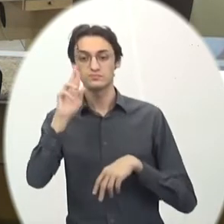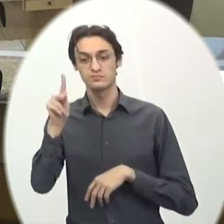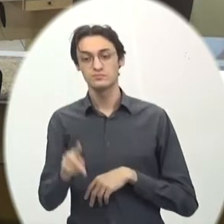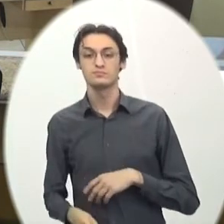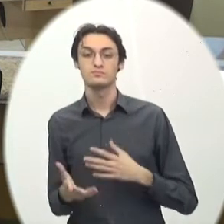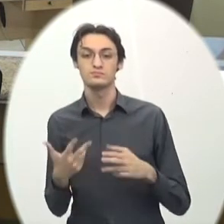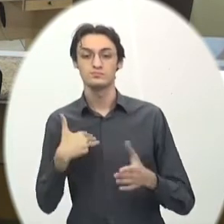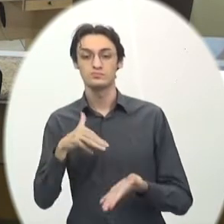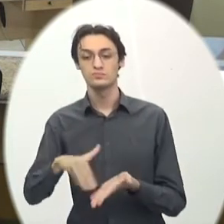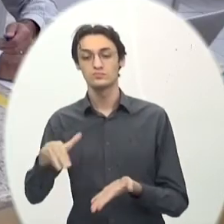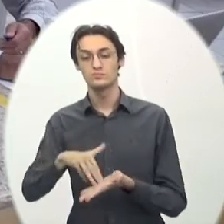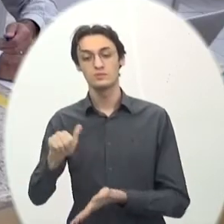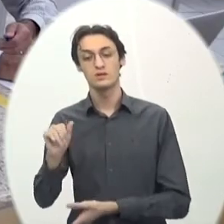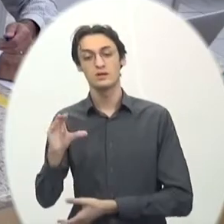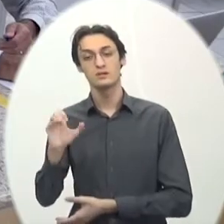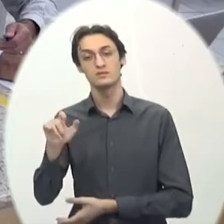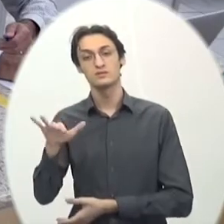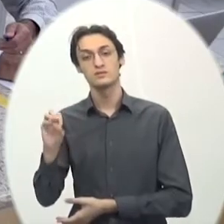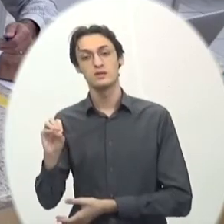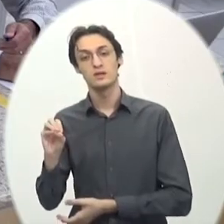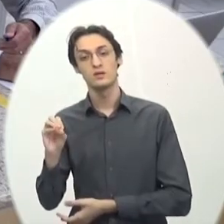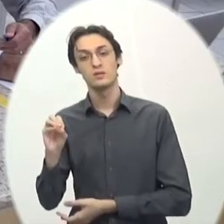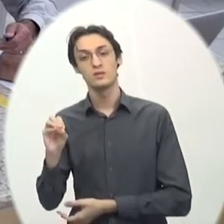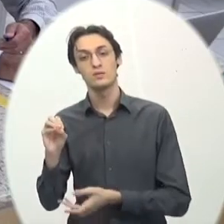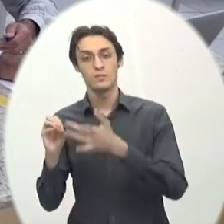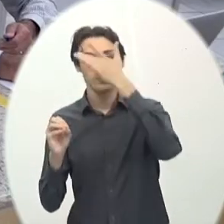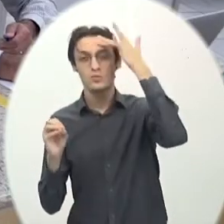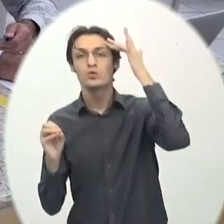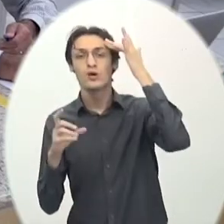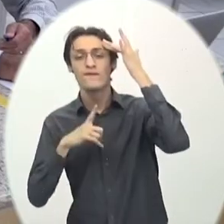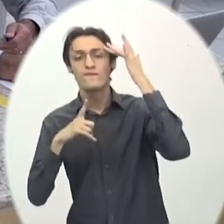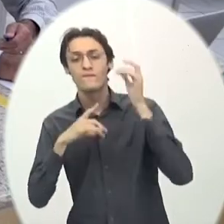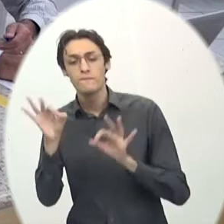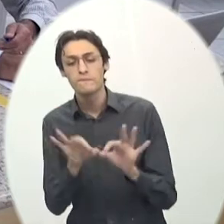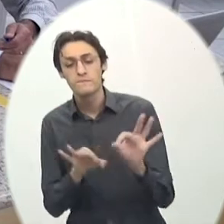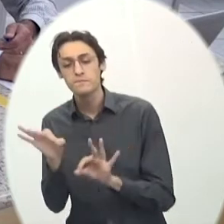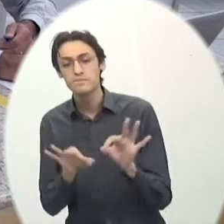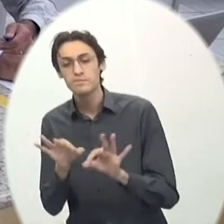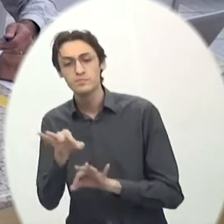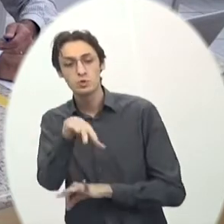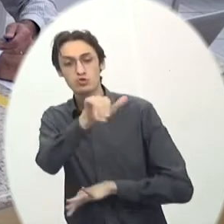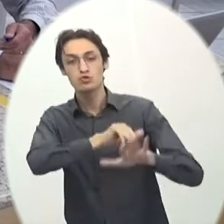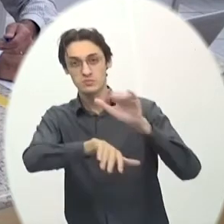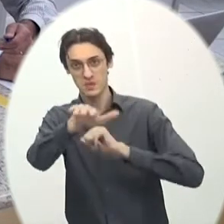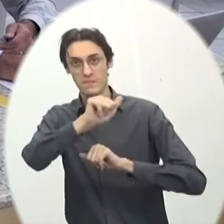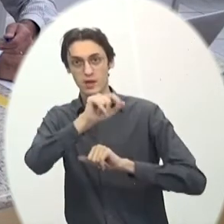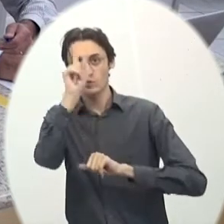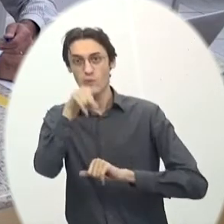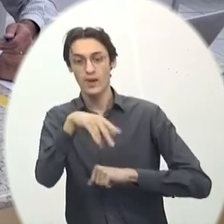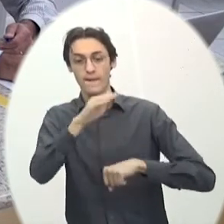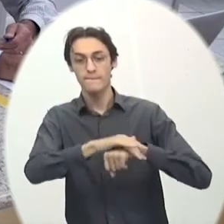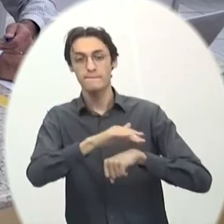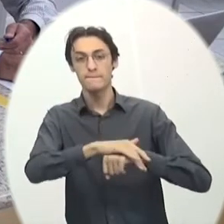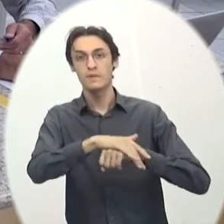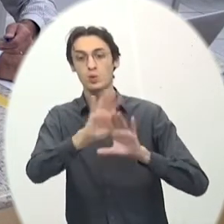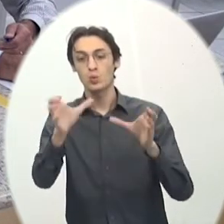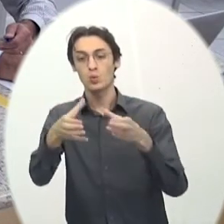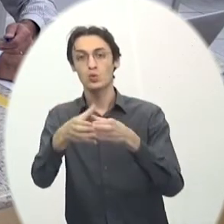o secretário Célio Casagrande disse que quem fez o chamamento foi a